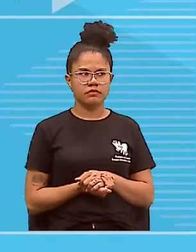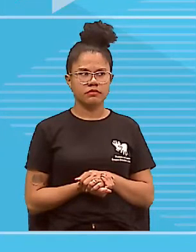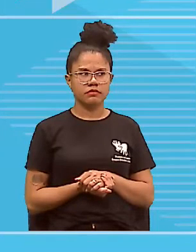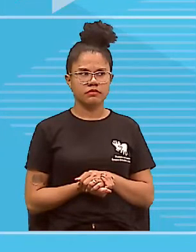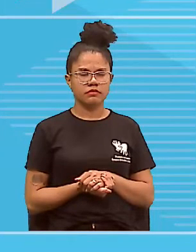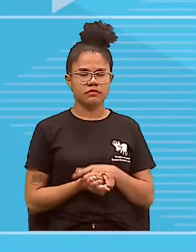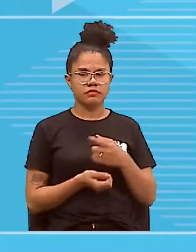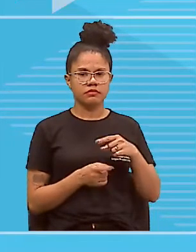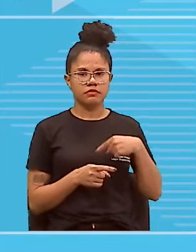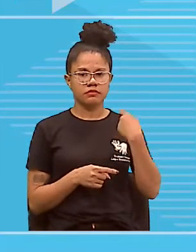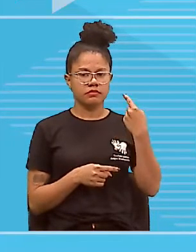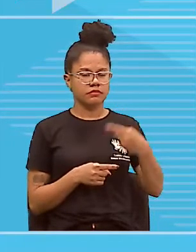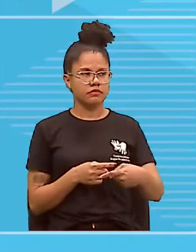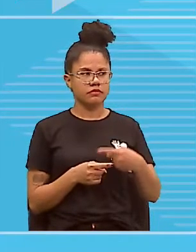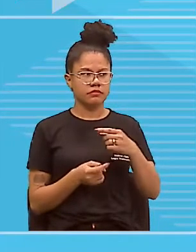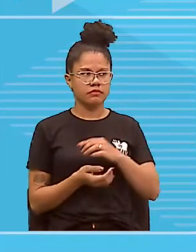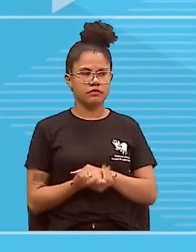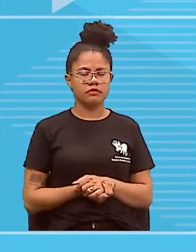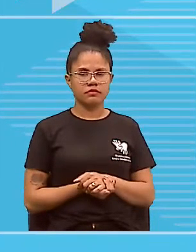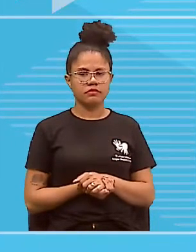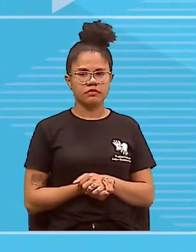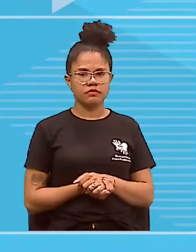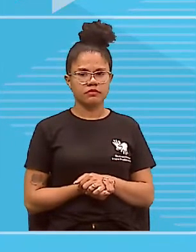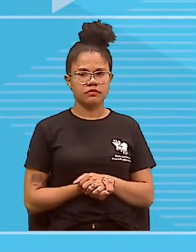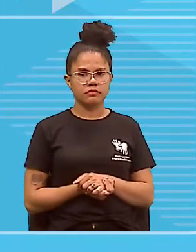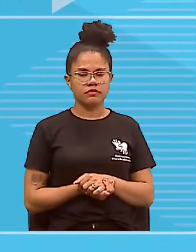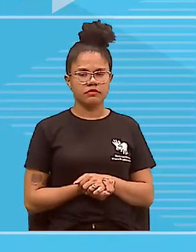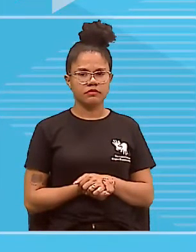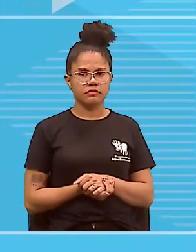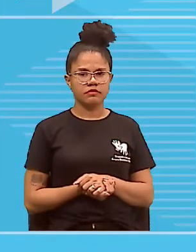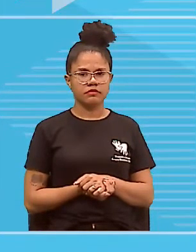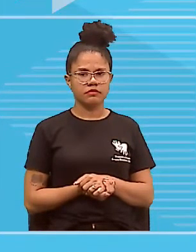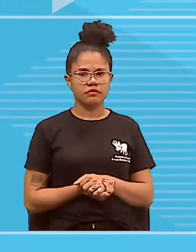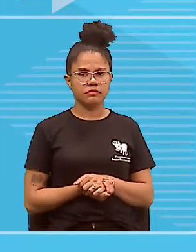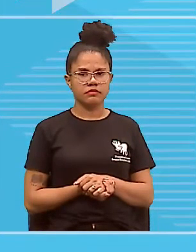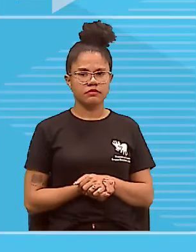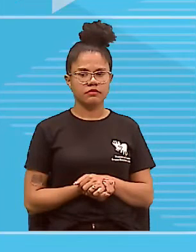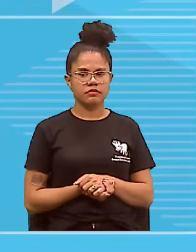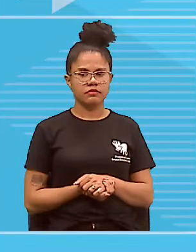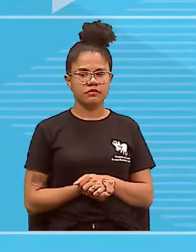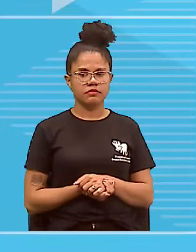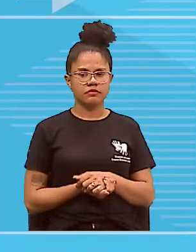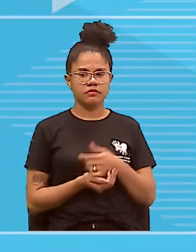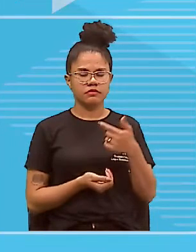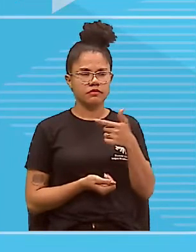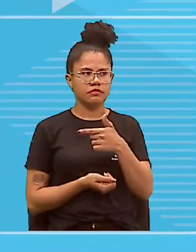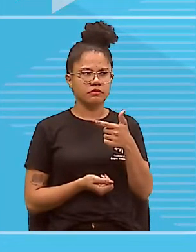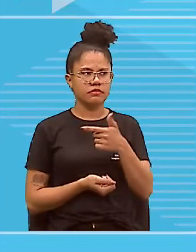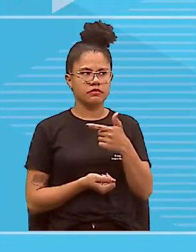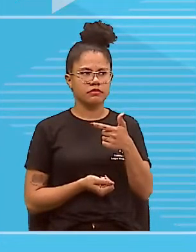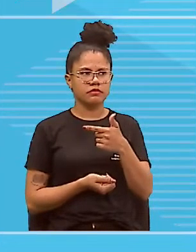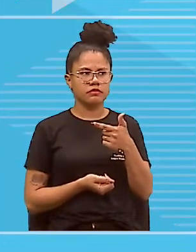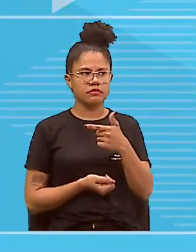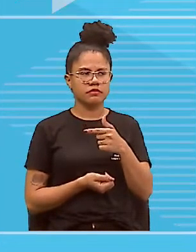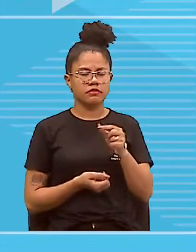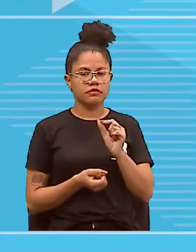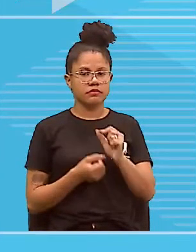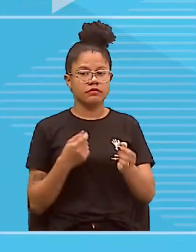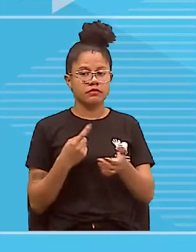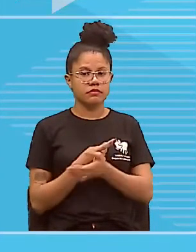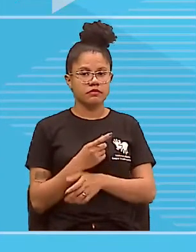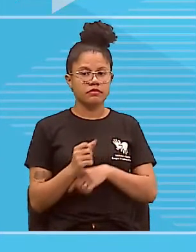após atingir o segundo obstáculo com dois orifícios o que que